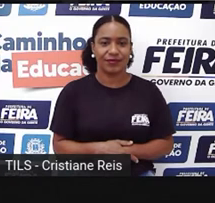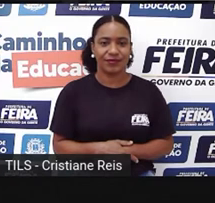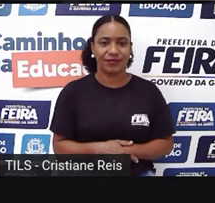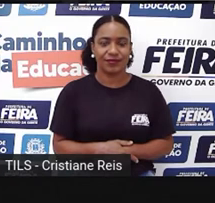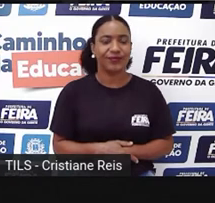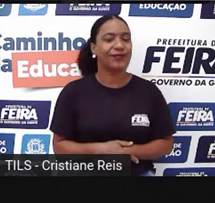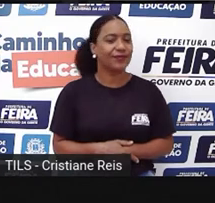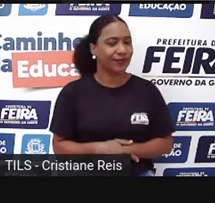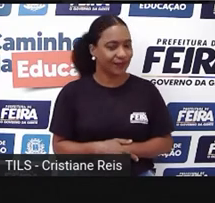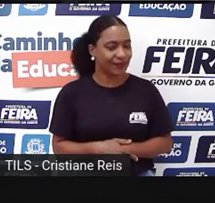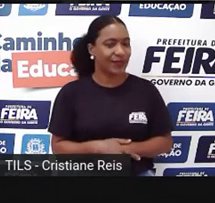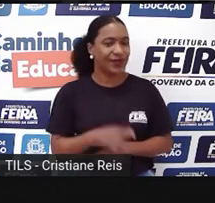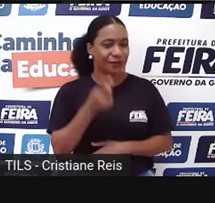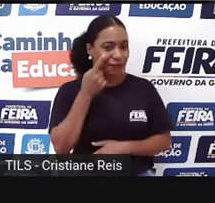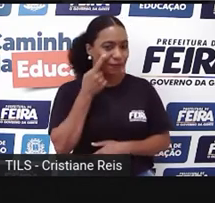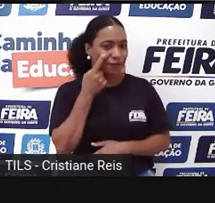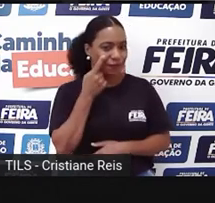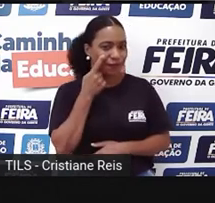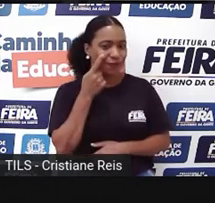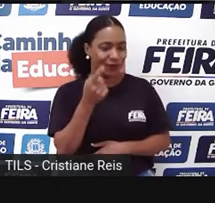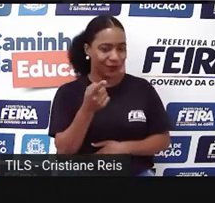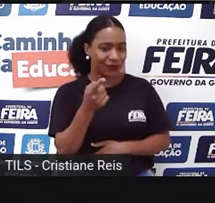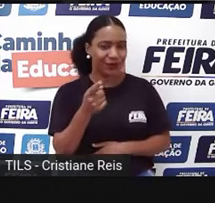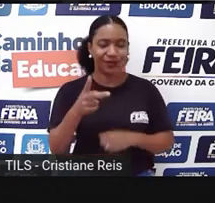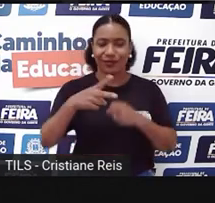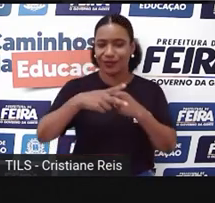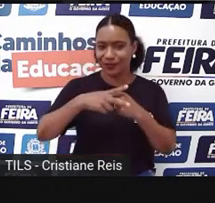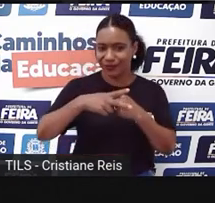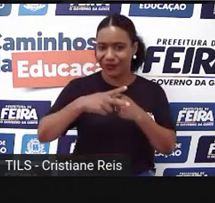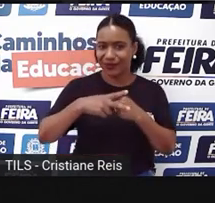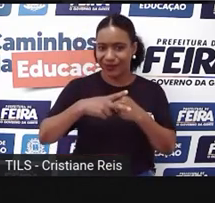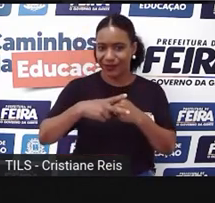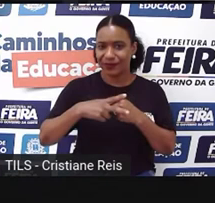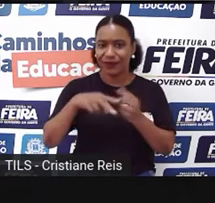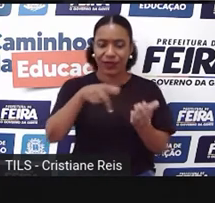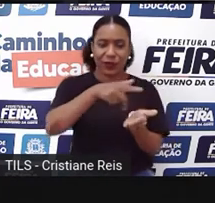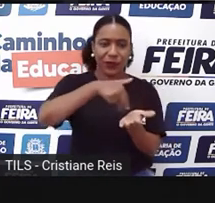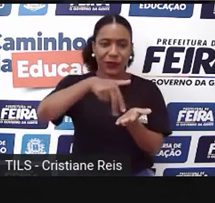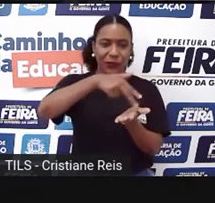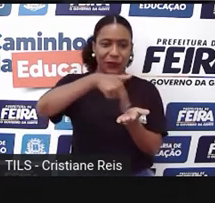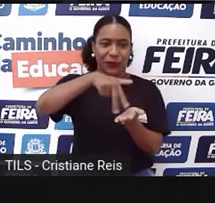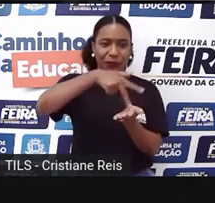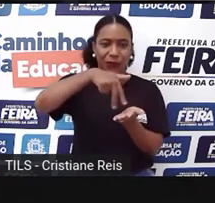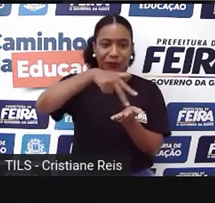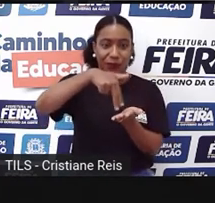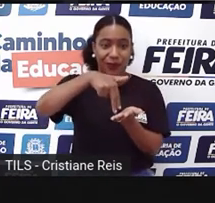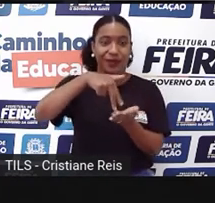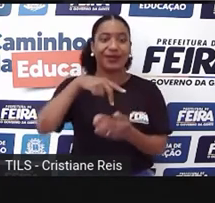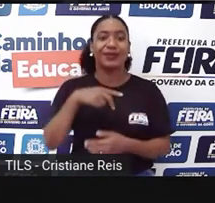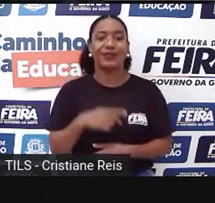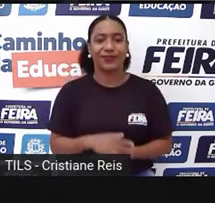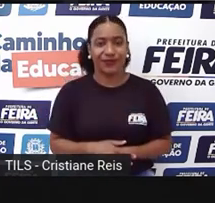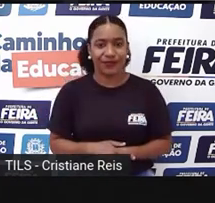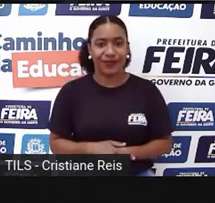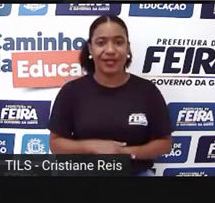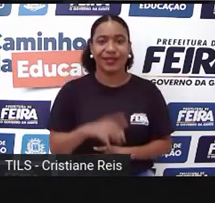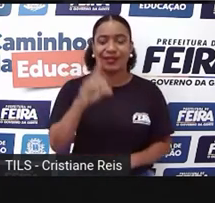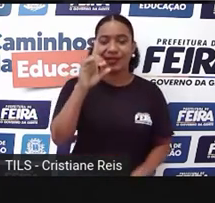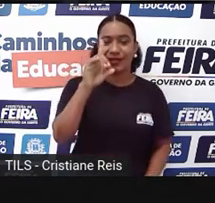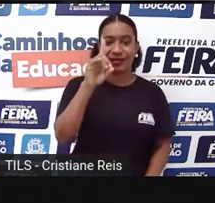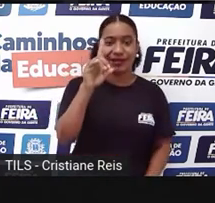acho que vocês observaram que no verbo dance, que é o verbo dançar, ele termina com a vogal